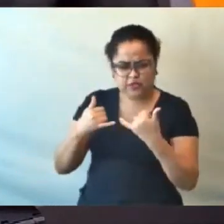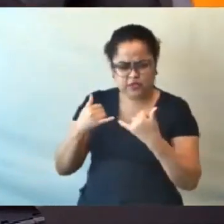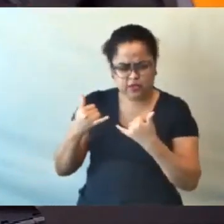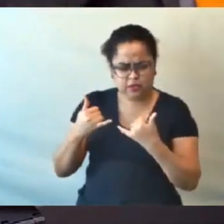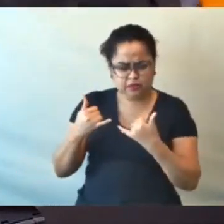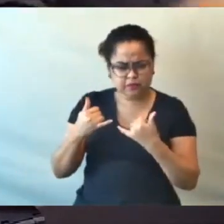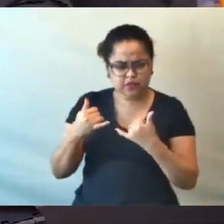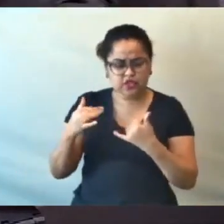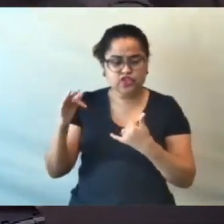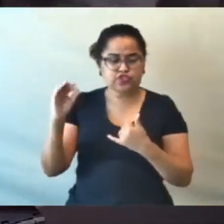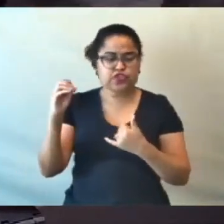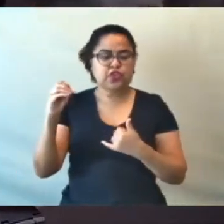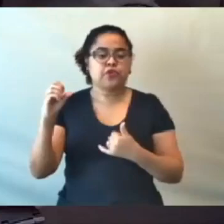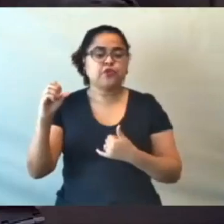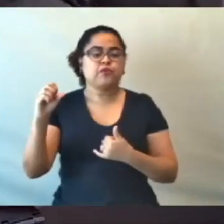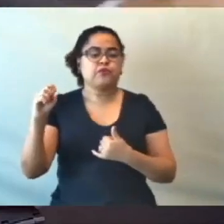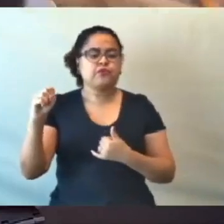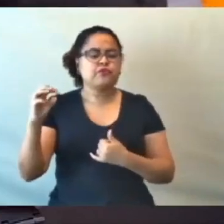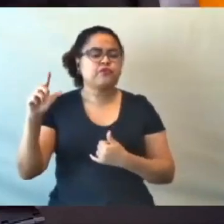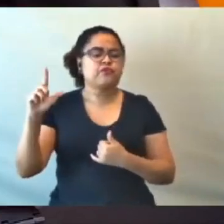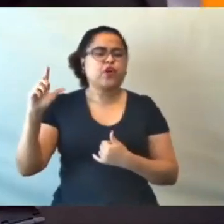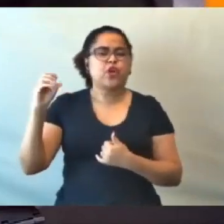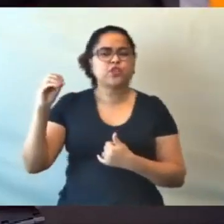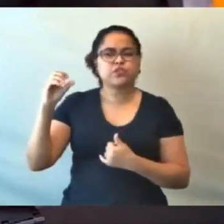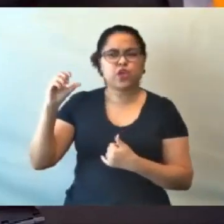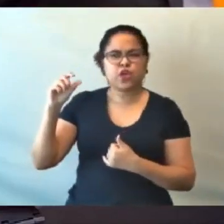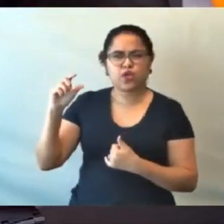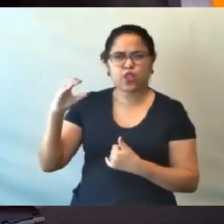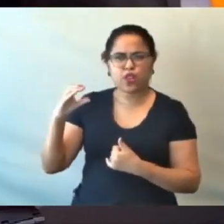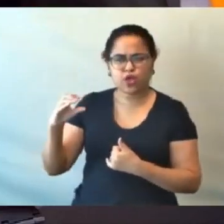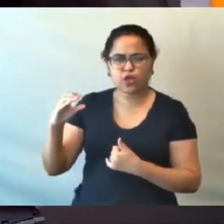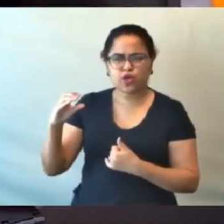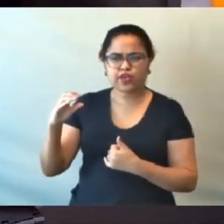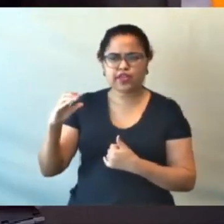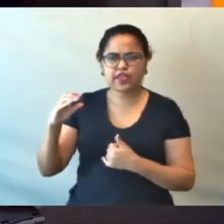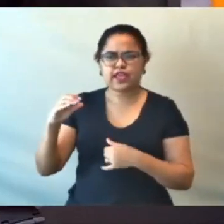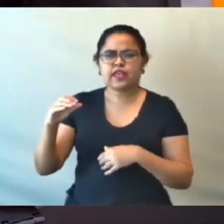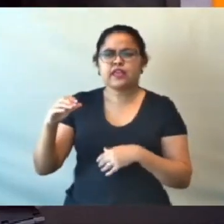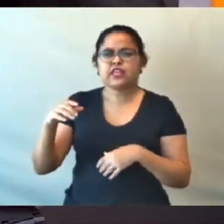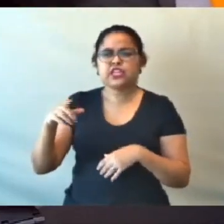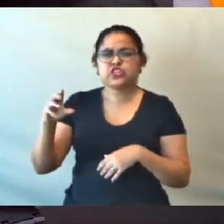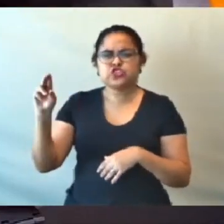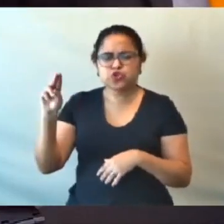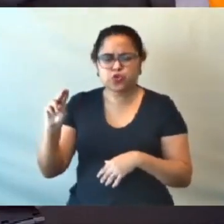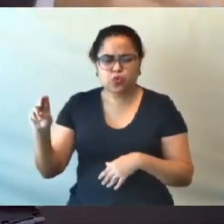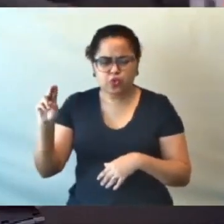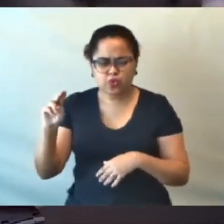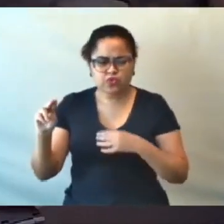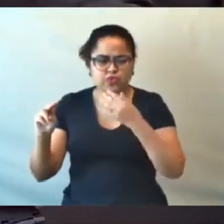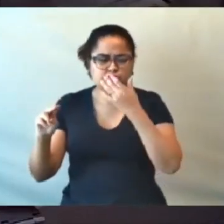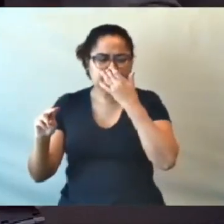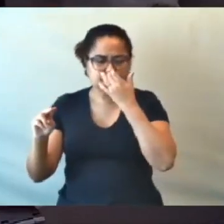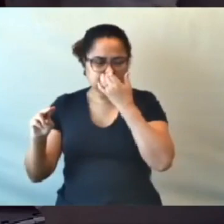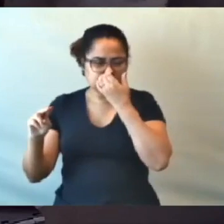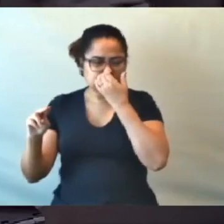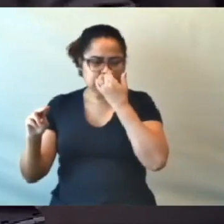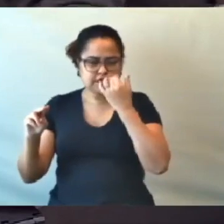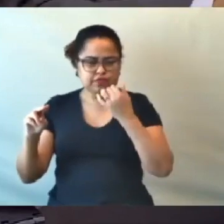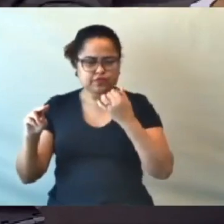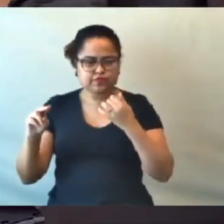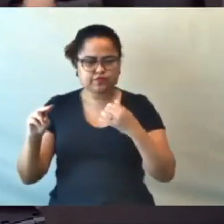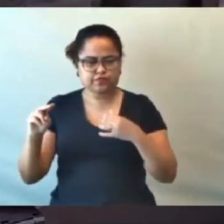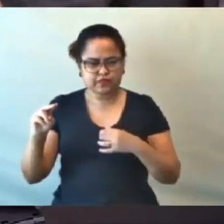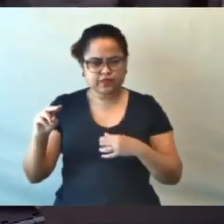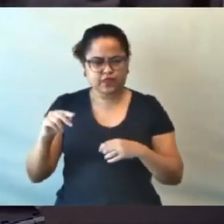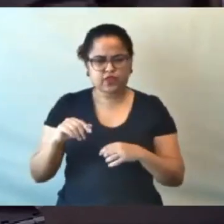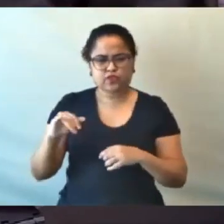Brasil, sem estar conjugado com a aplicação do Exilimp? Algum